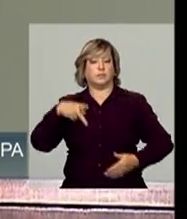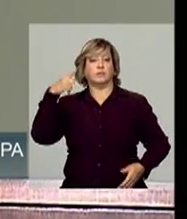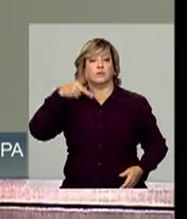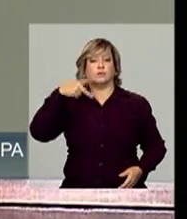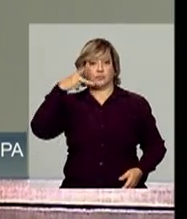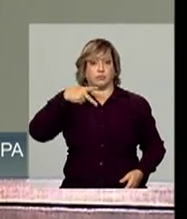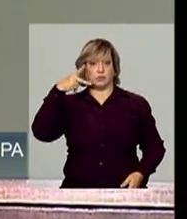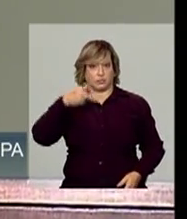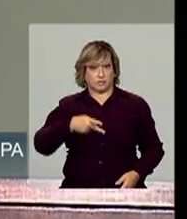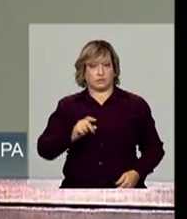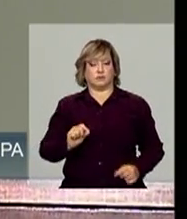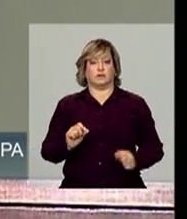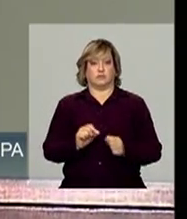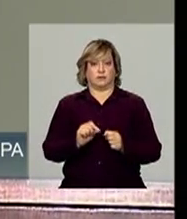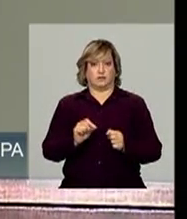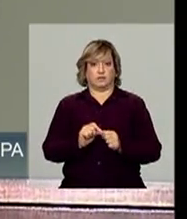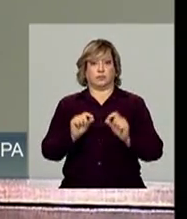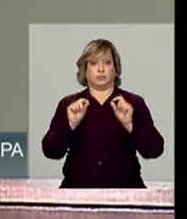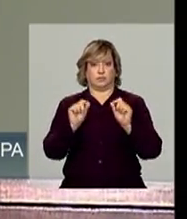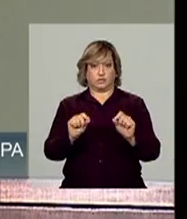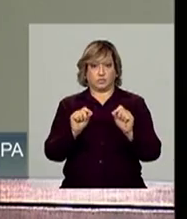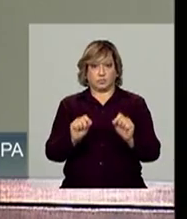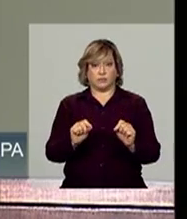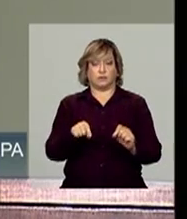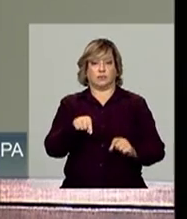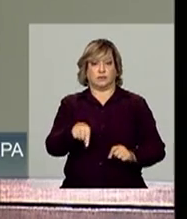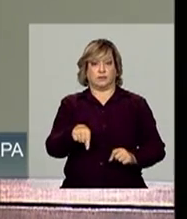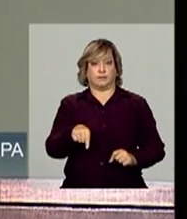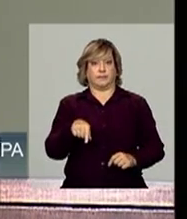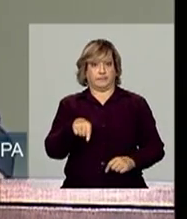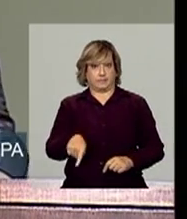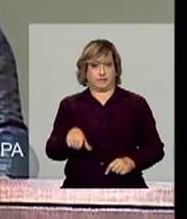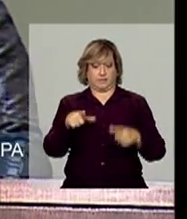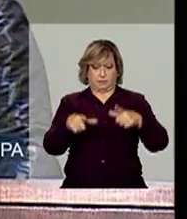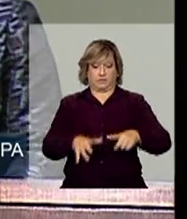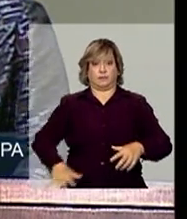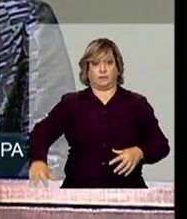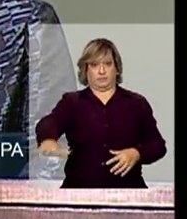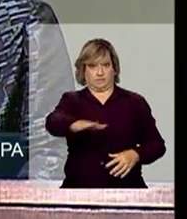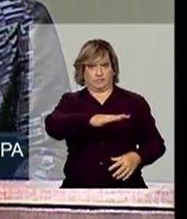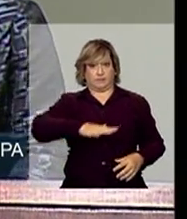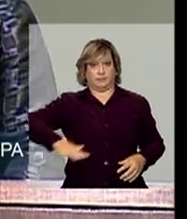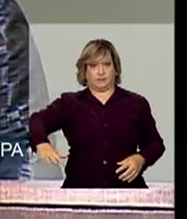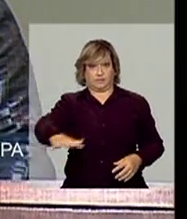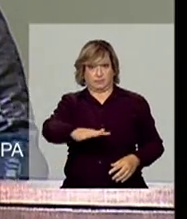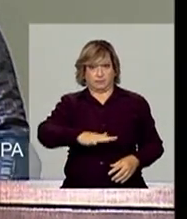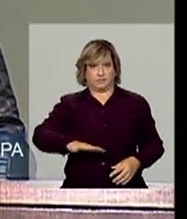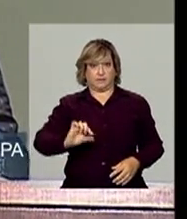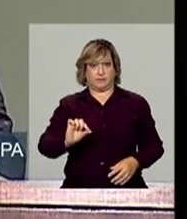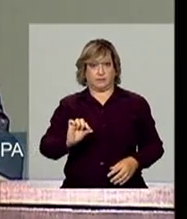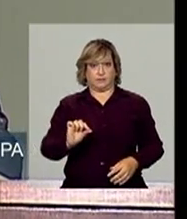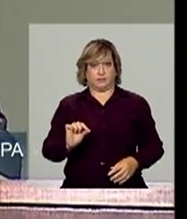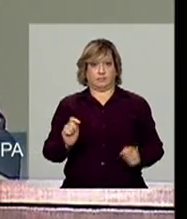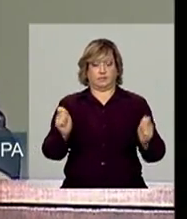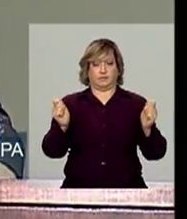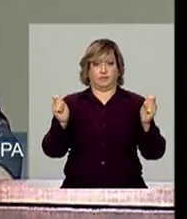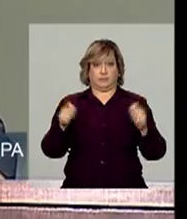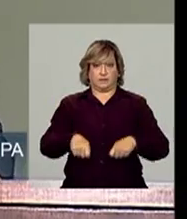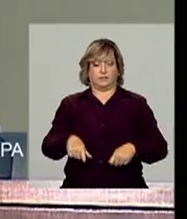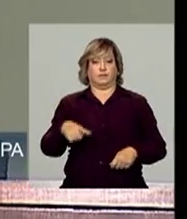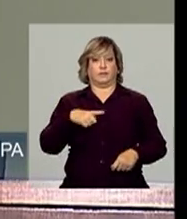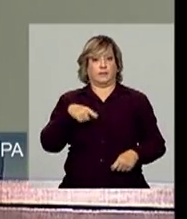política, fazendo com que esta região seja capaz, ela mesma,